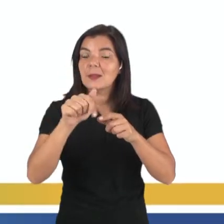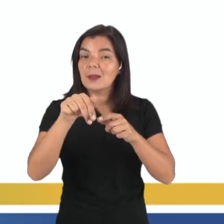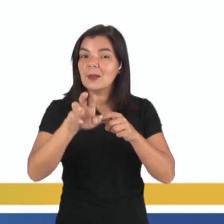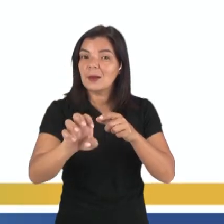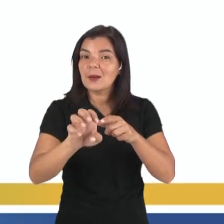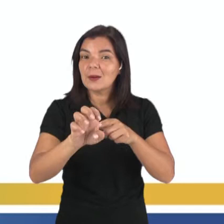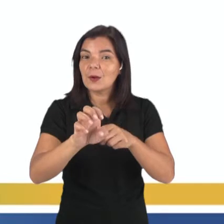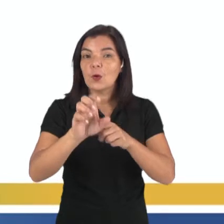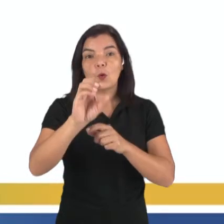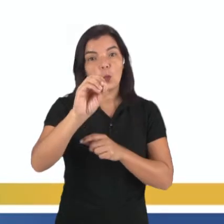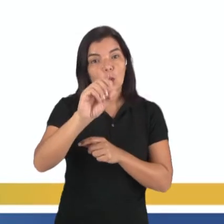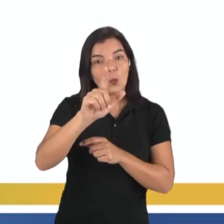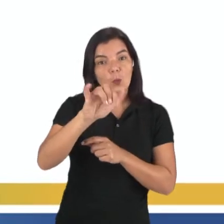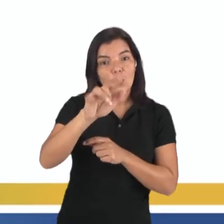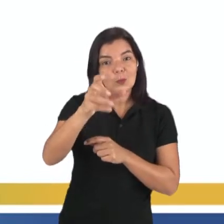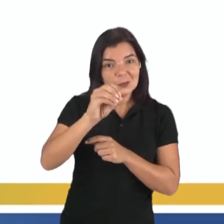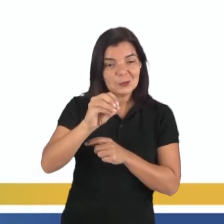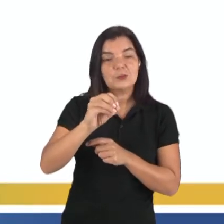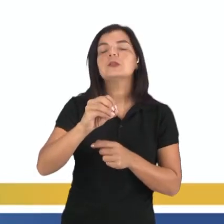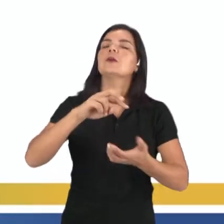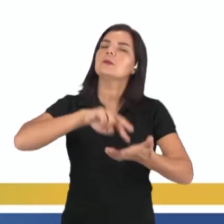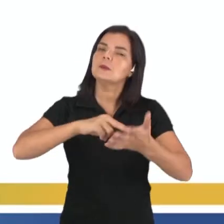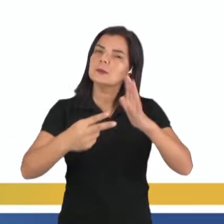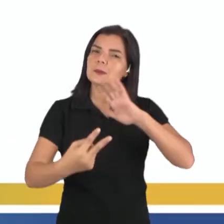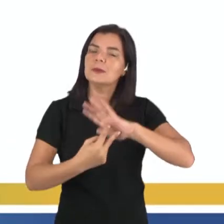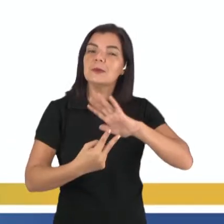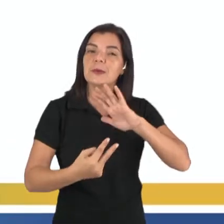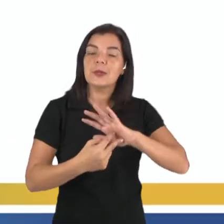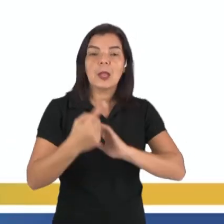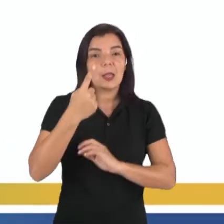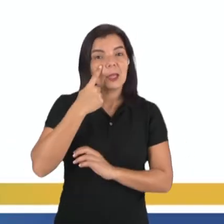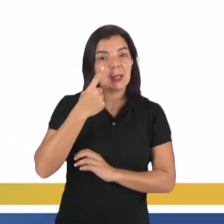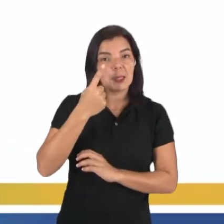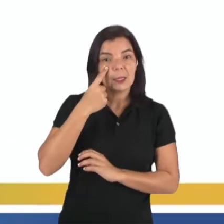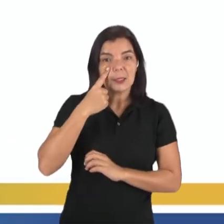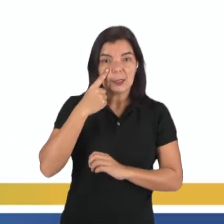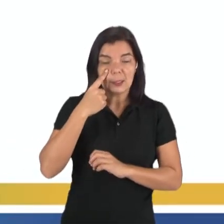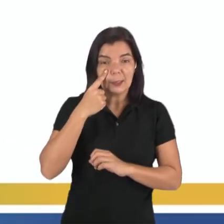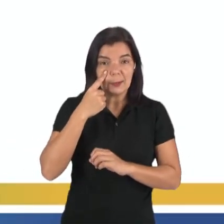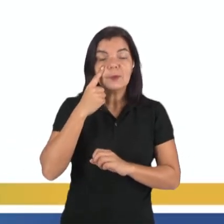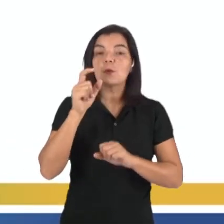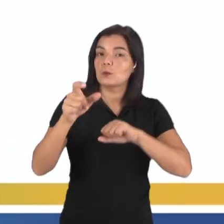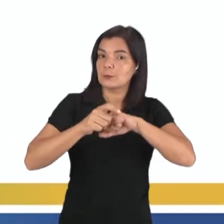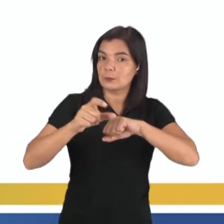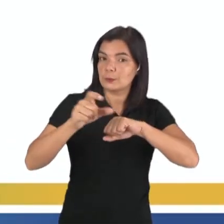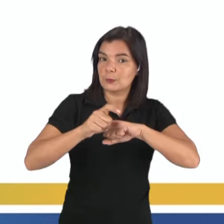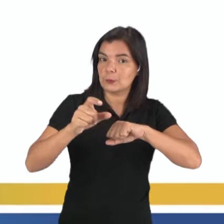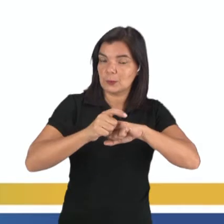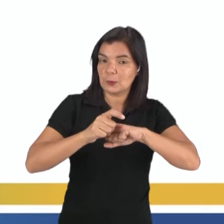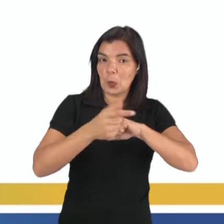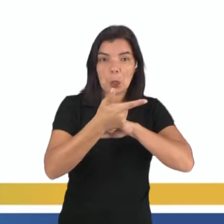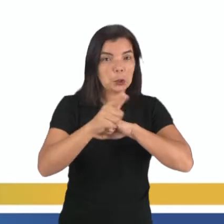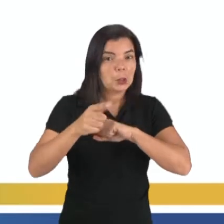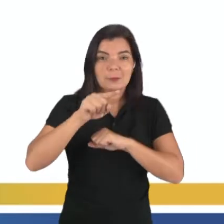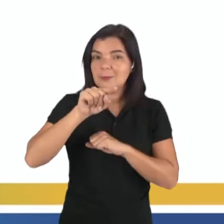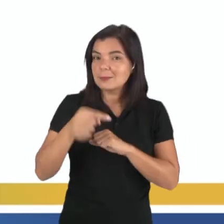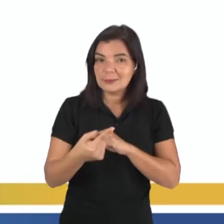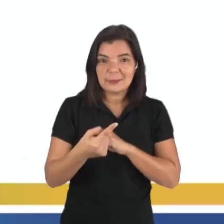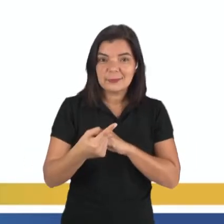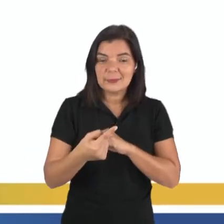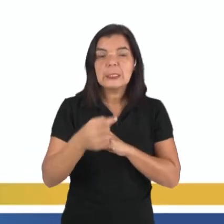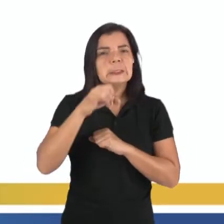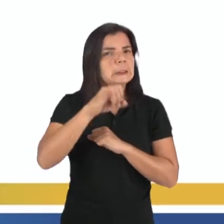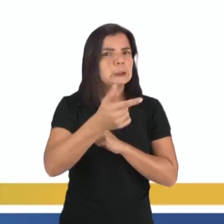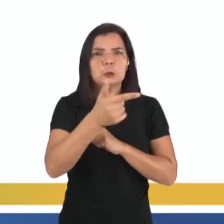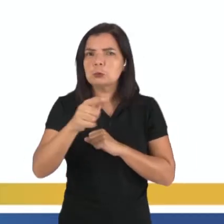o lixo, né? Então, observem, eu tenho ali um substantivo, né? Eu observo que não tem vírgula. Se